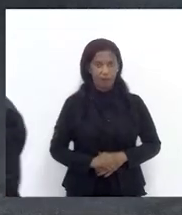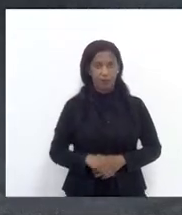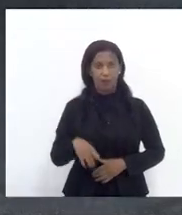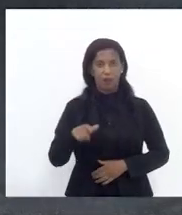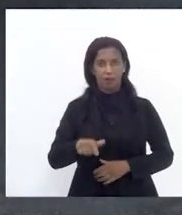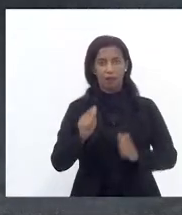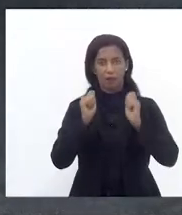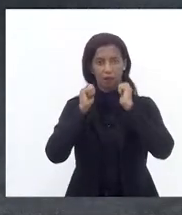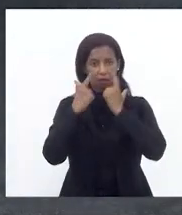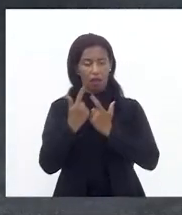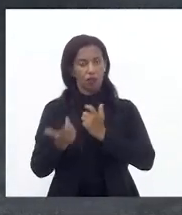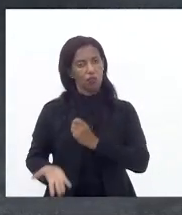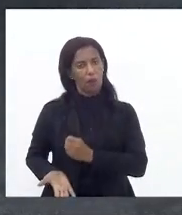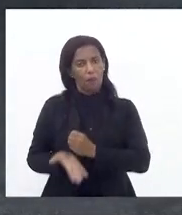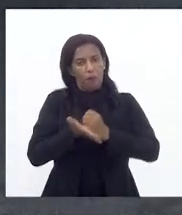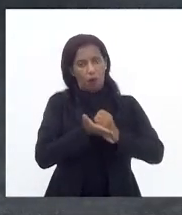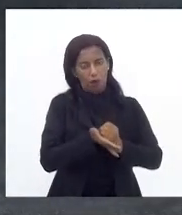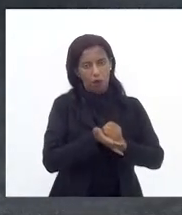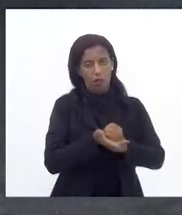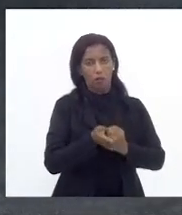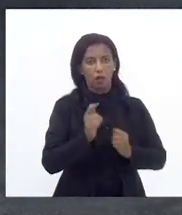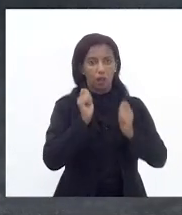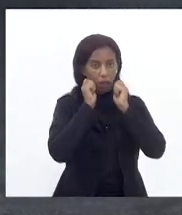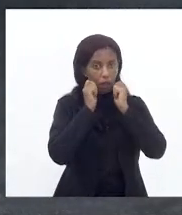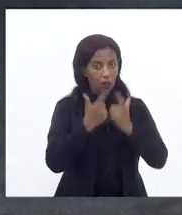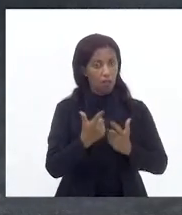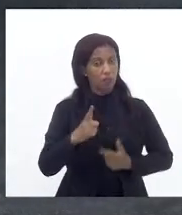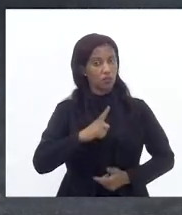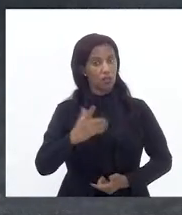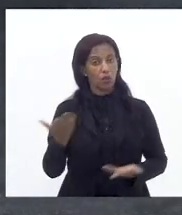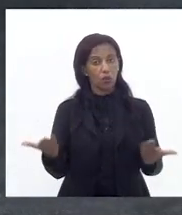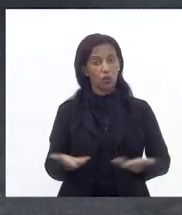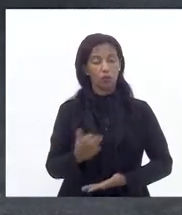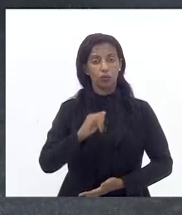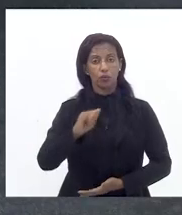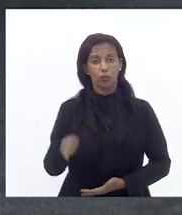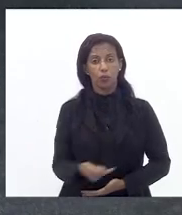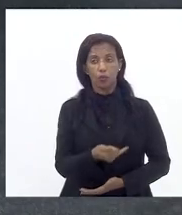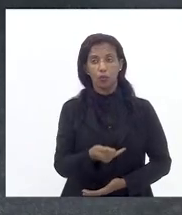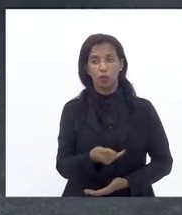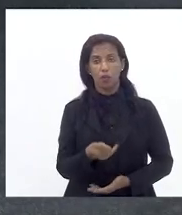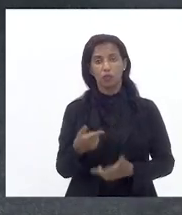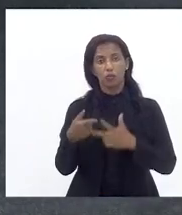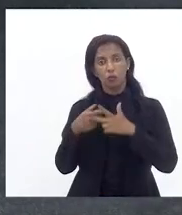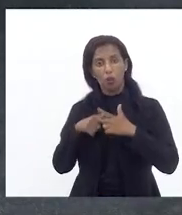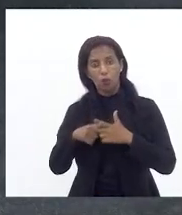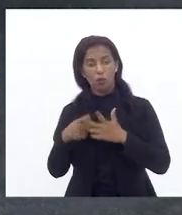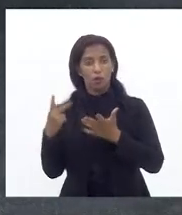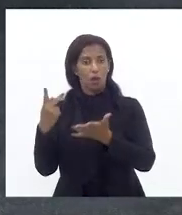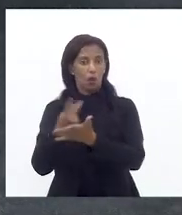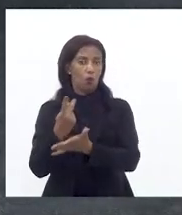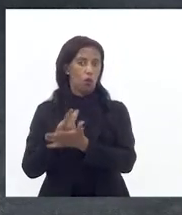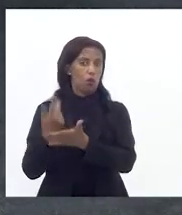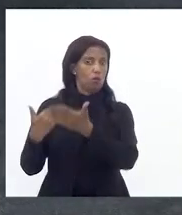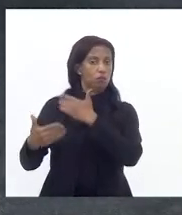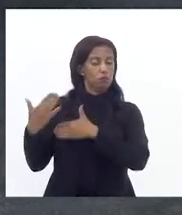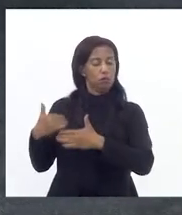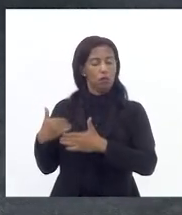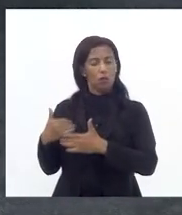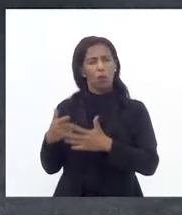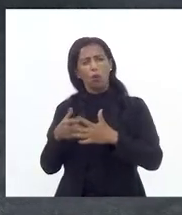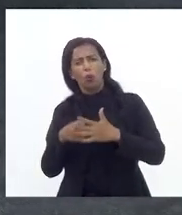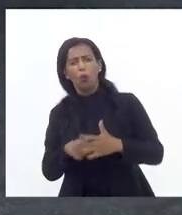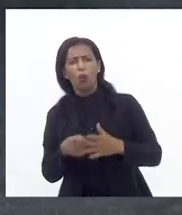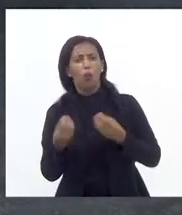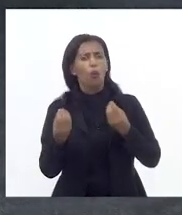apoiando uma dele de vida essa casa tem hoje a oportunidade de corrigir isso depois dia como